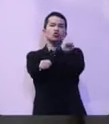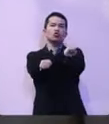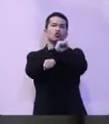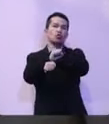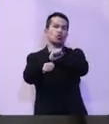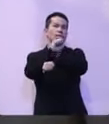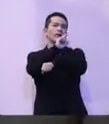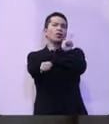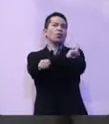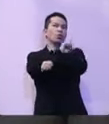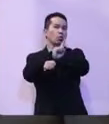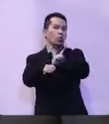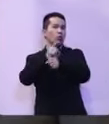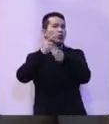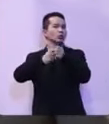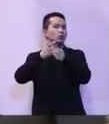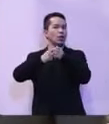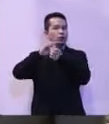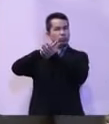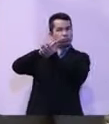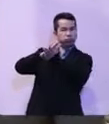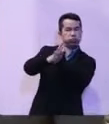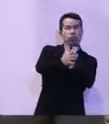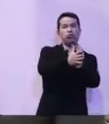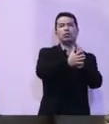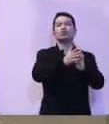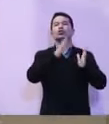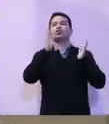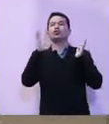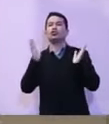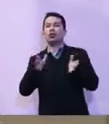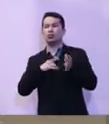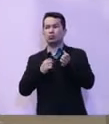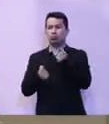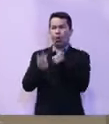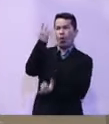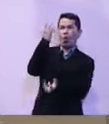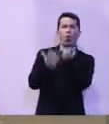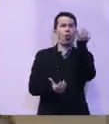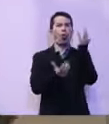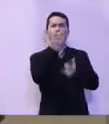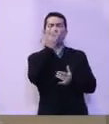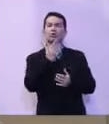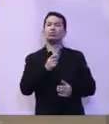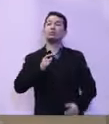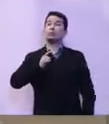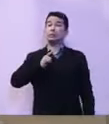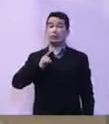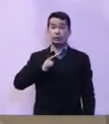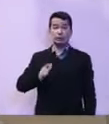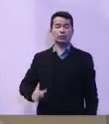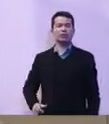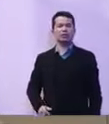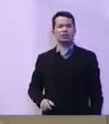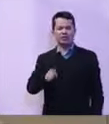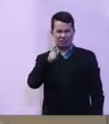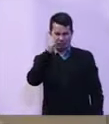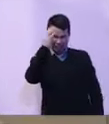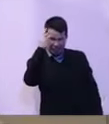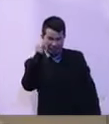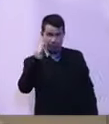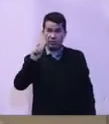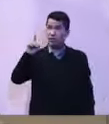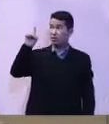vai acontecer com os que não querem saber dele. Olha só, Deus deixou inclusive marcas